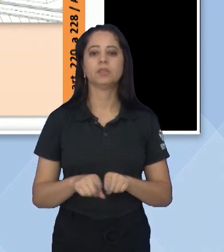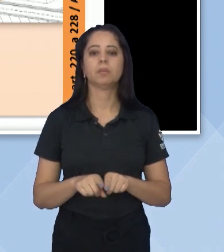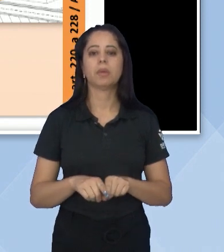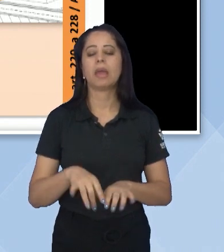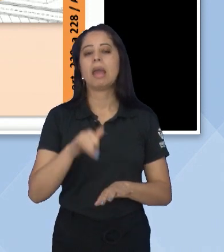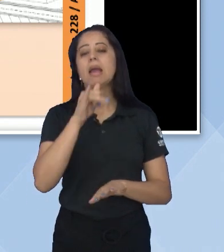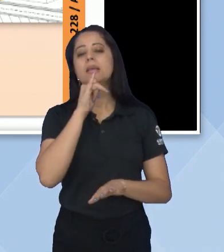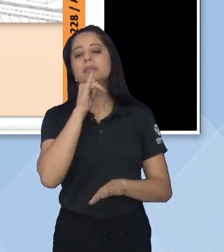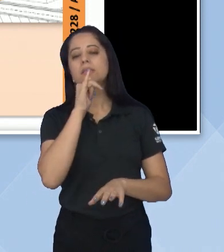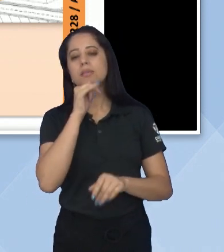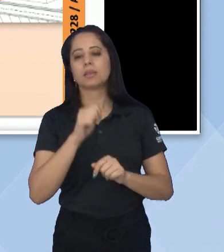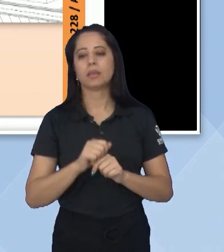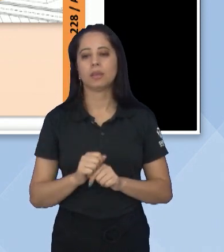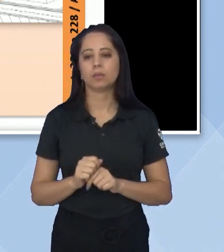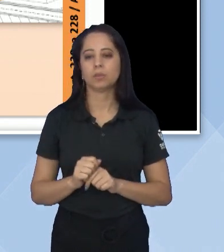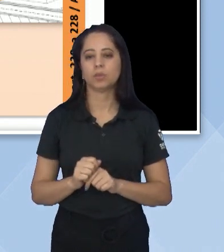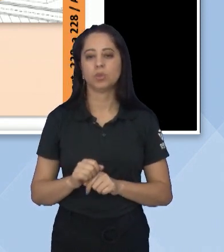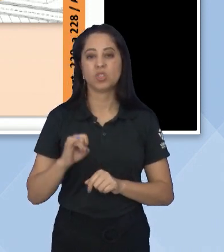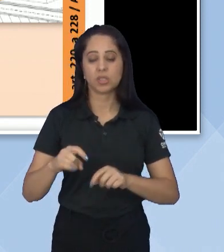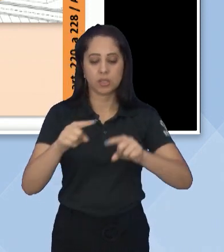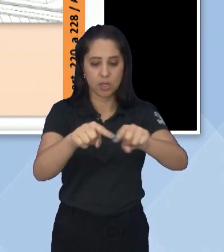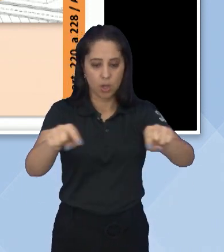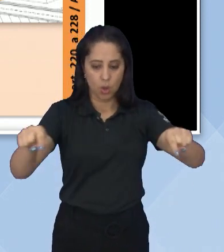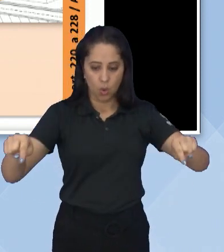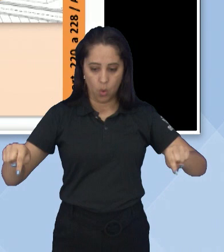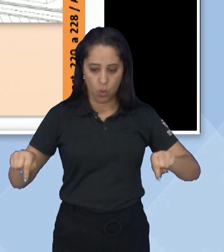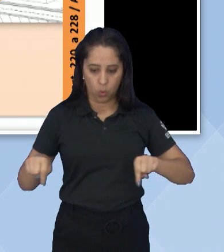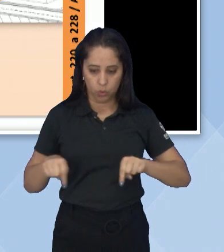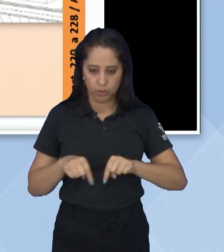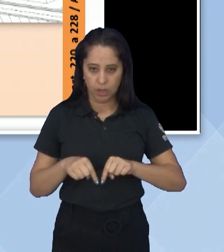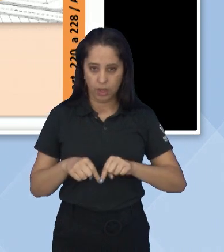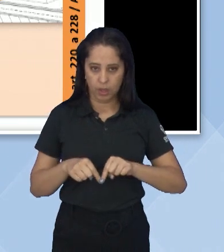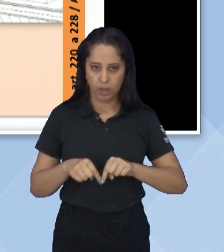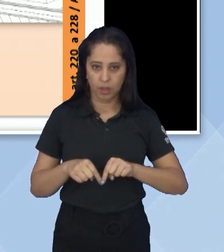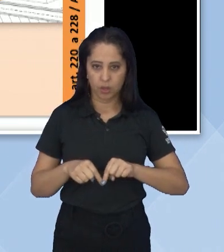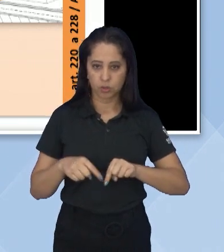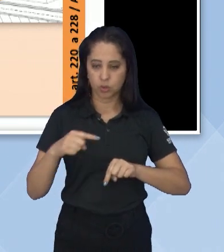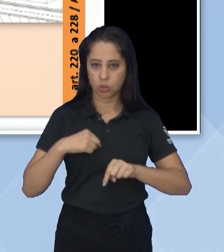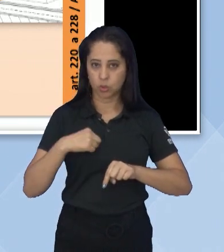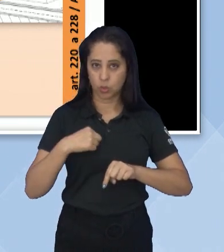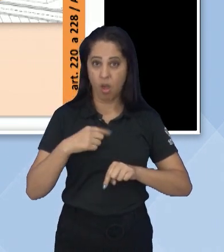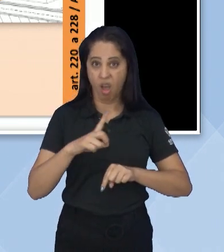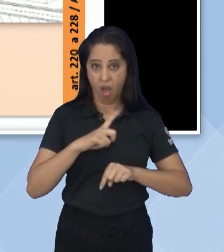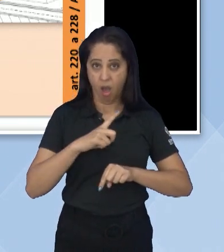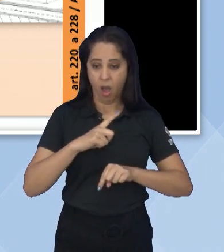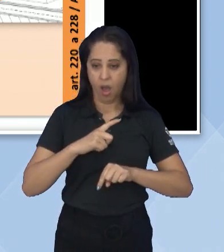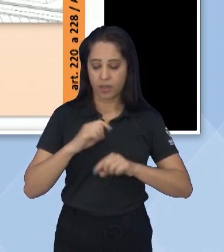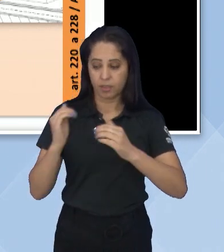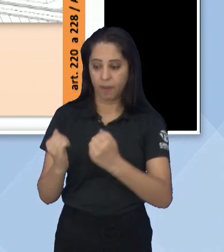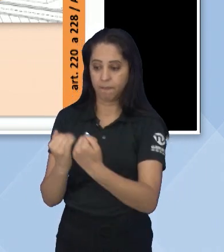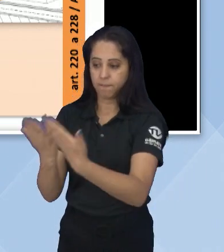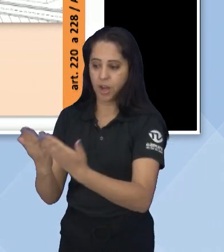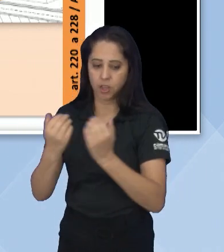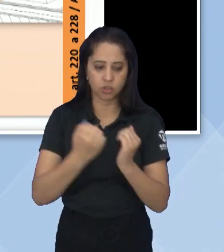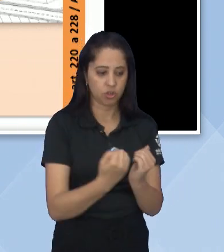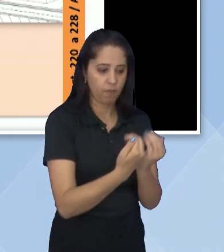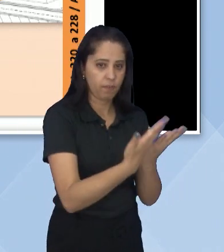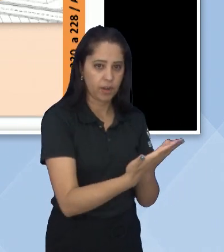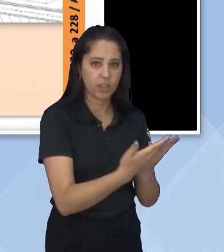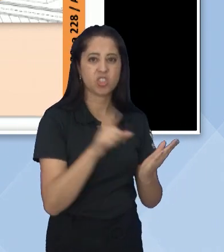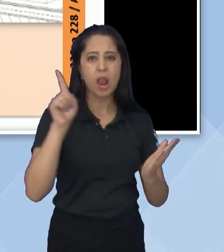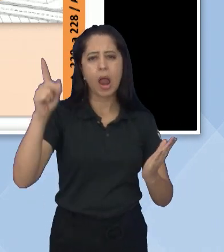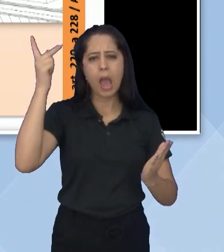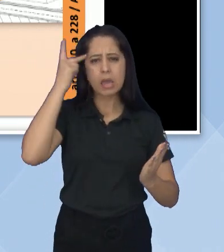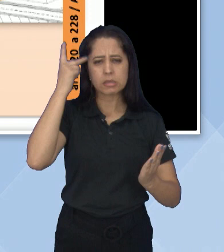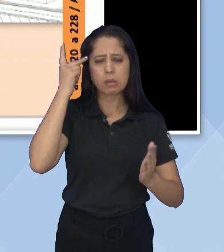quando você tiver uma um terreno que ele faz frente para duas vias a fluição possa acontecer integrando essas duas vias São Paulo tem